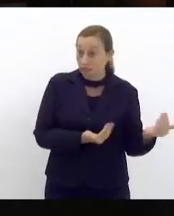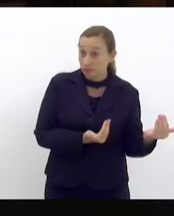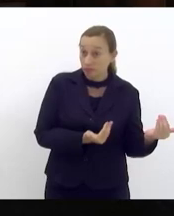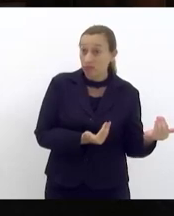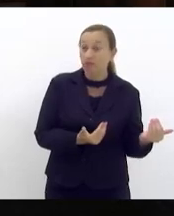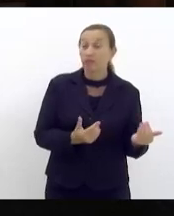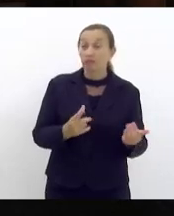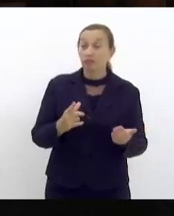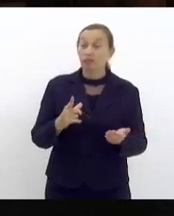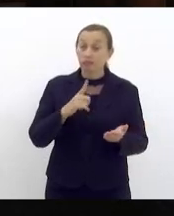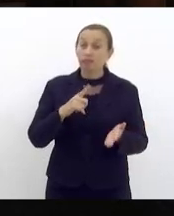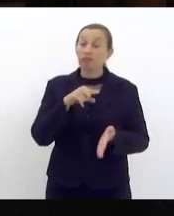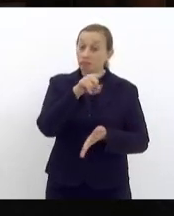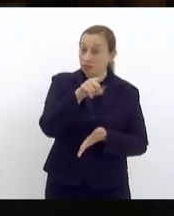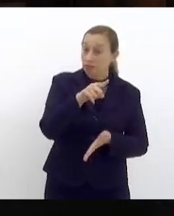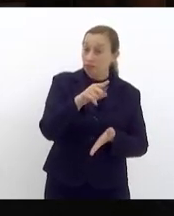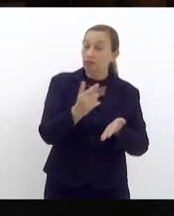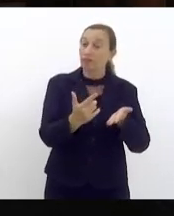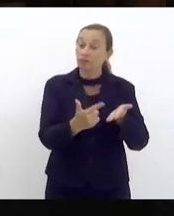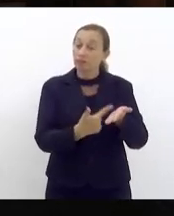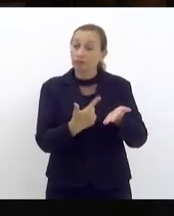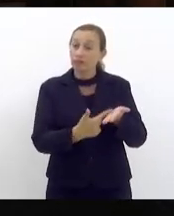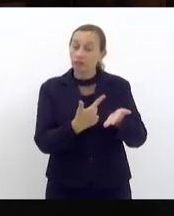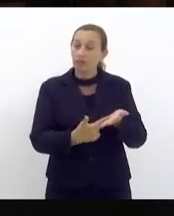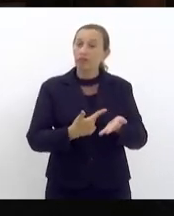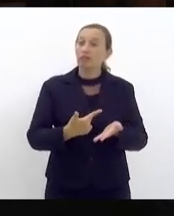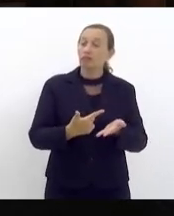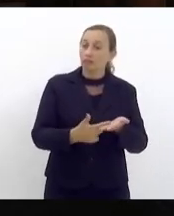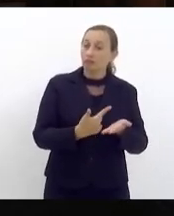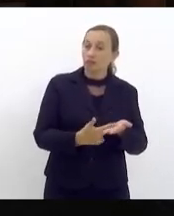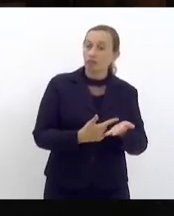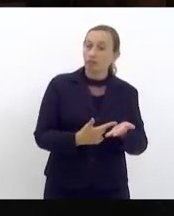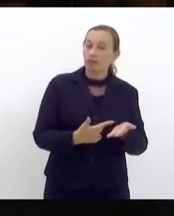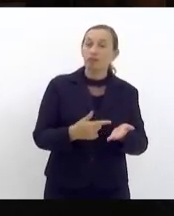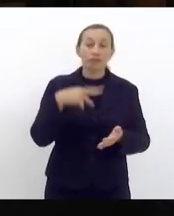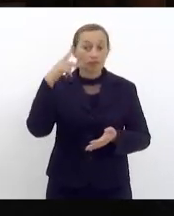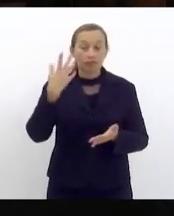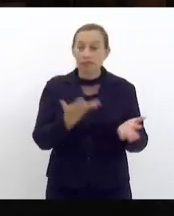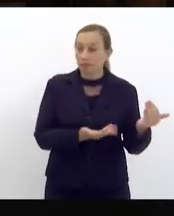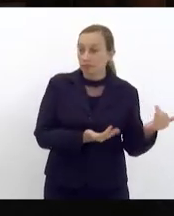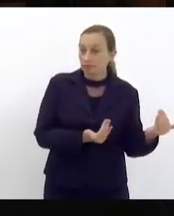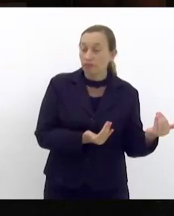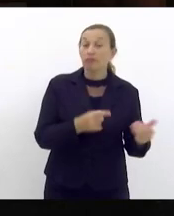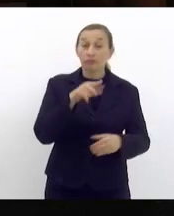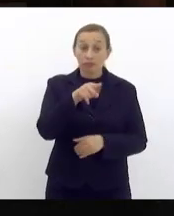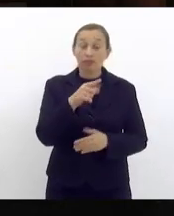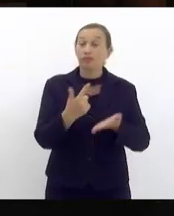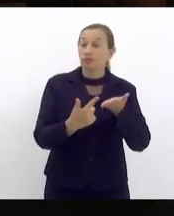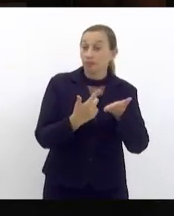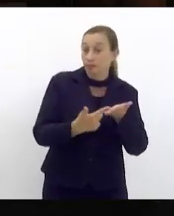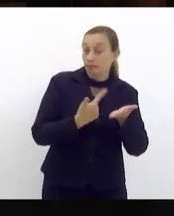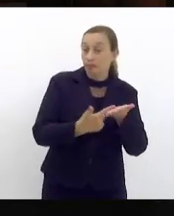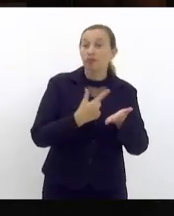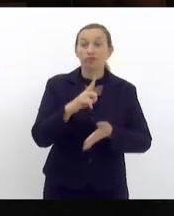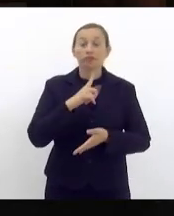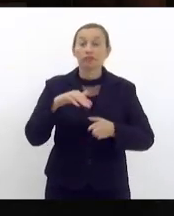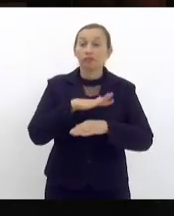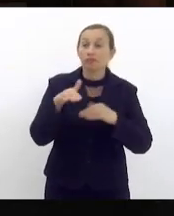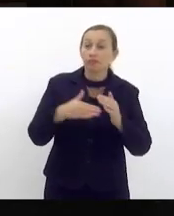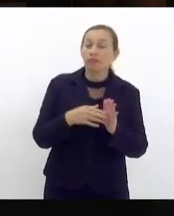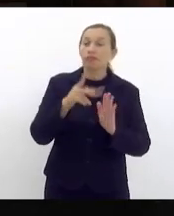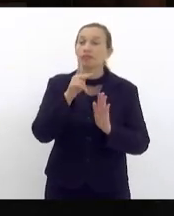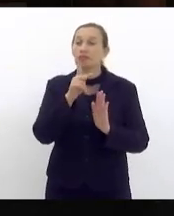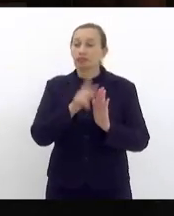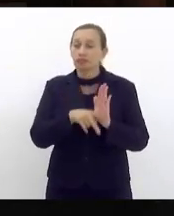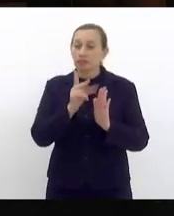caderno a lá o caderno da décima segunda edição do Parlamento juvenil é esse caderno que tem todos os projetos